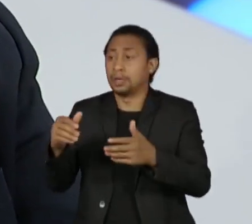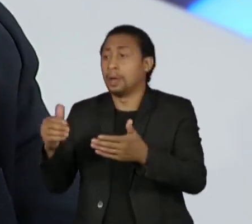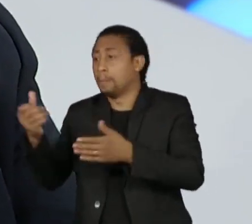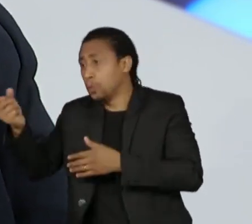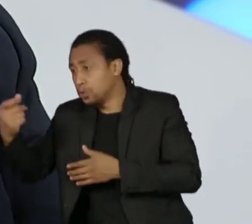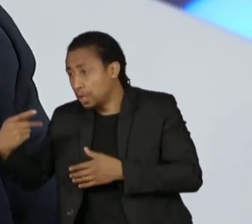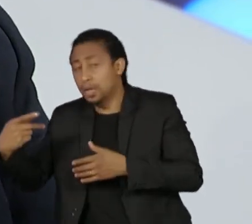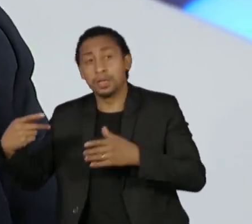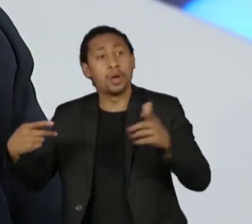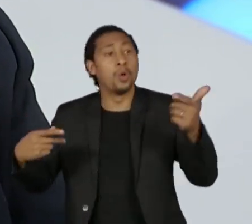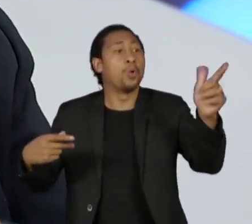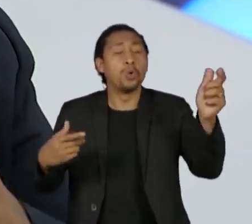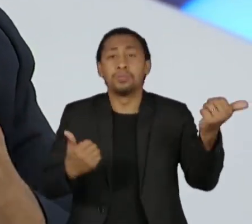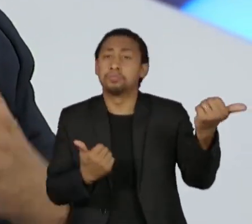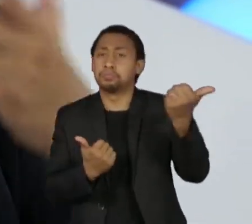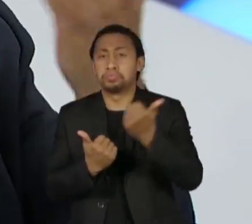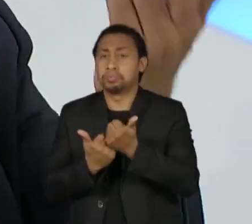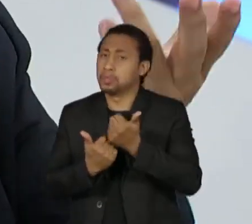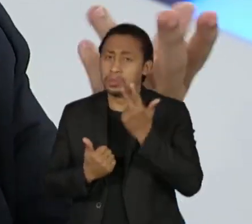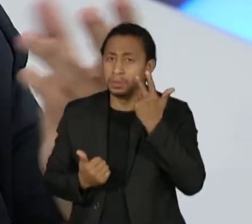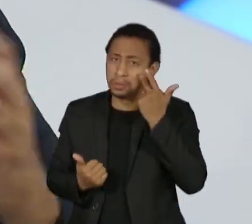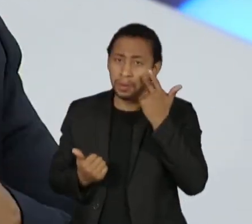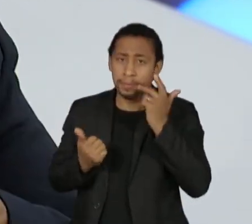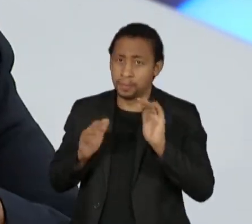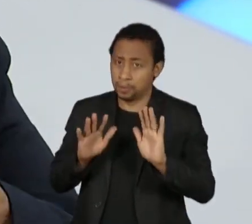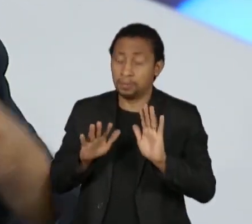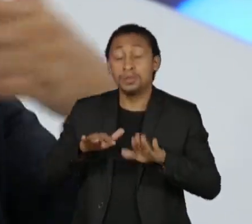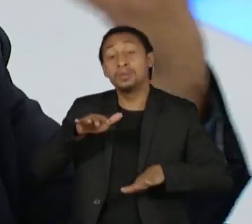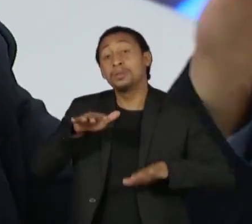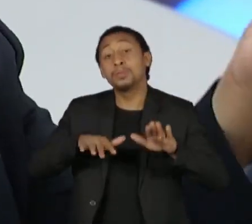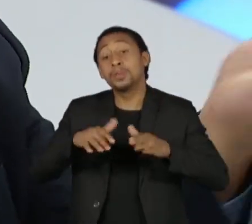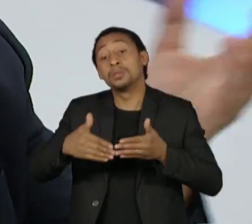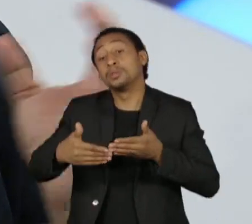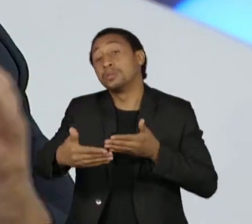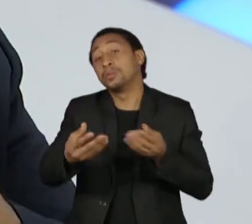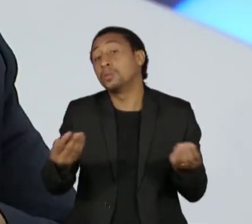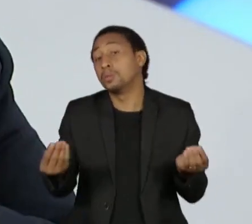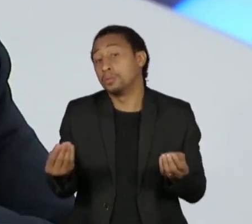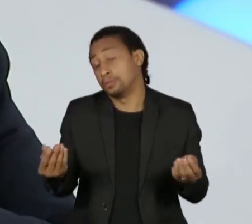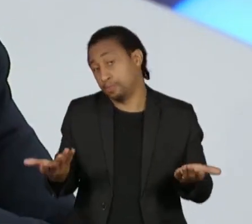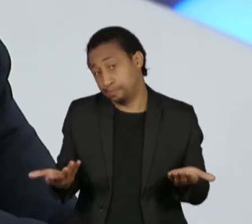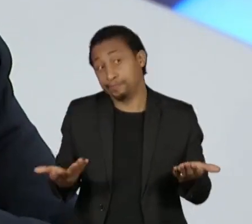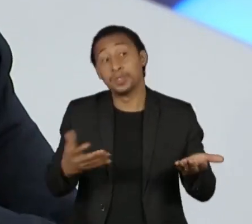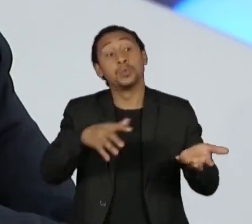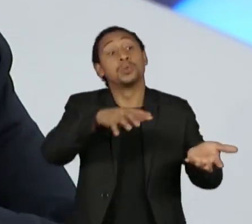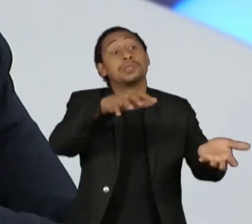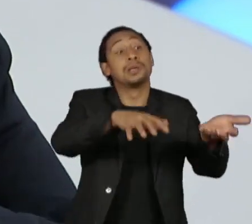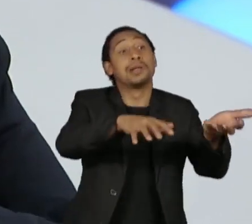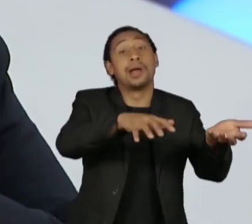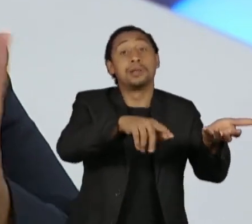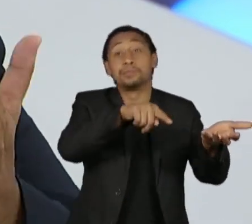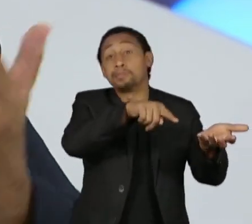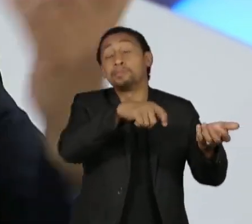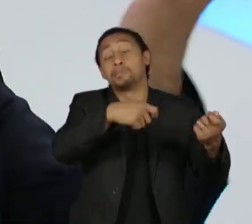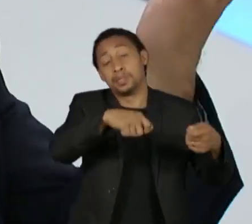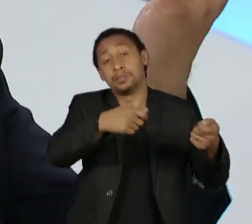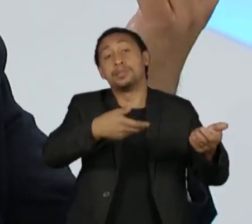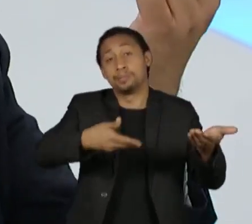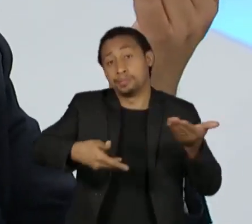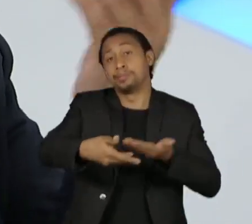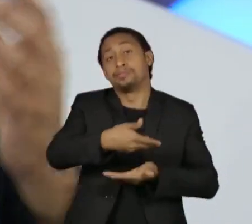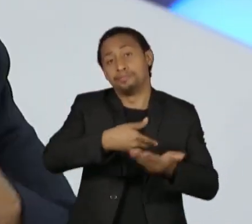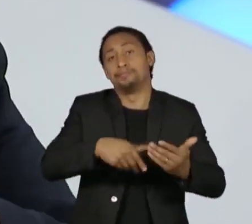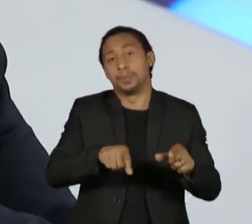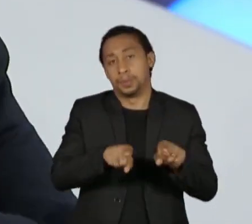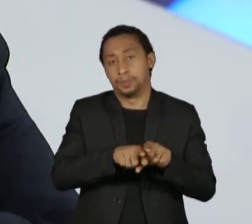vai depender de uma visão que seja debatido inclusive com o Senado eu tenho o presidente